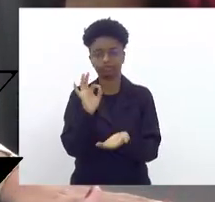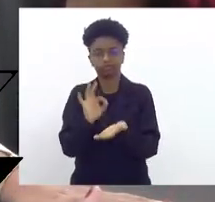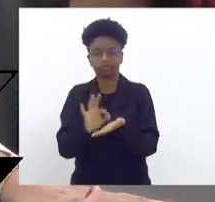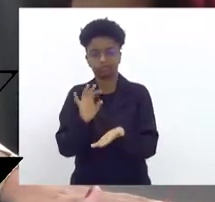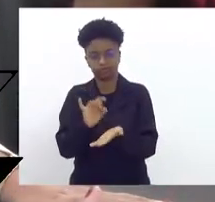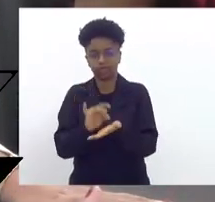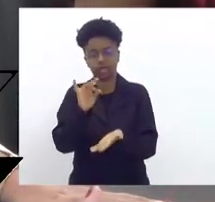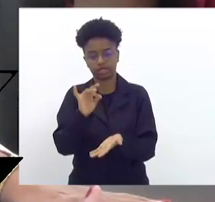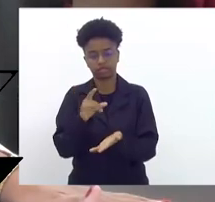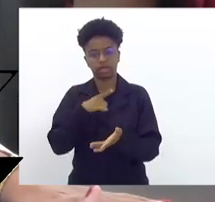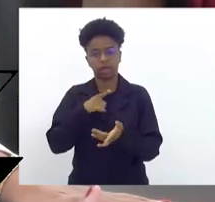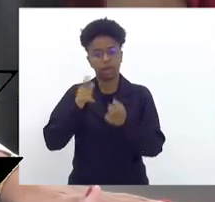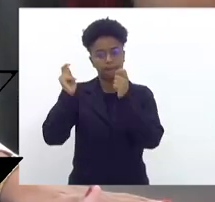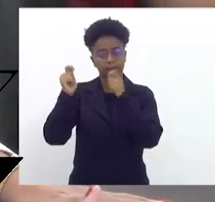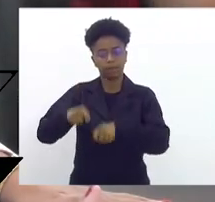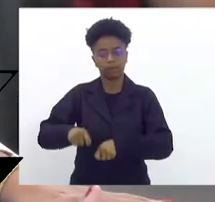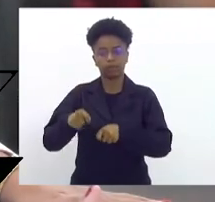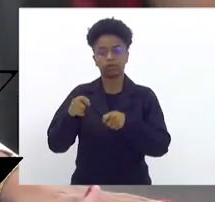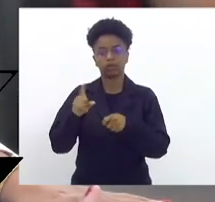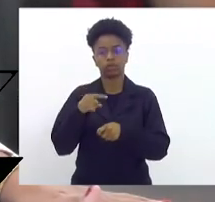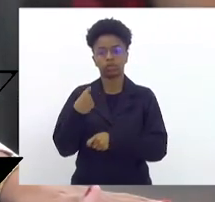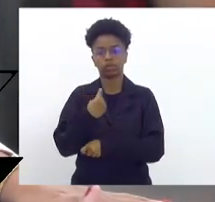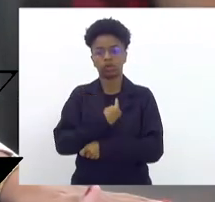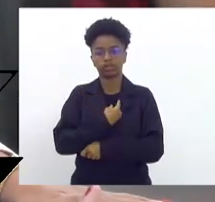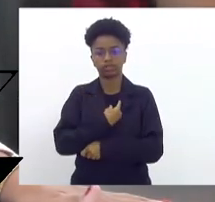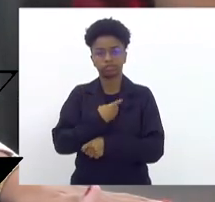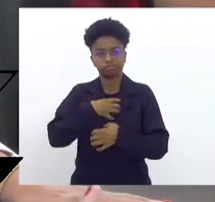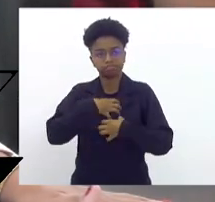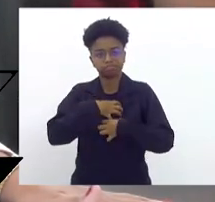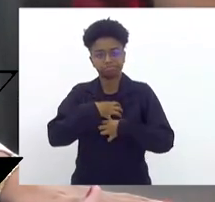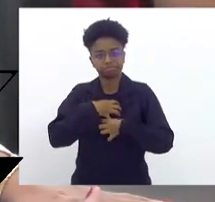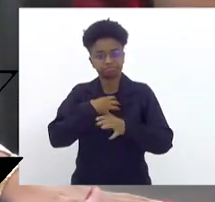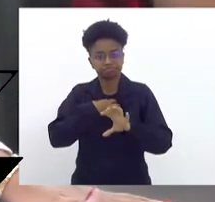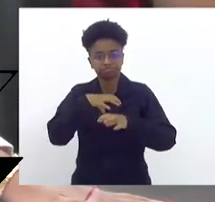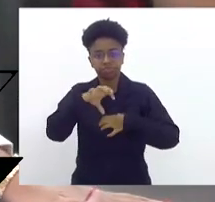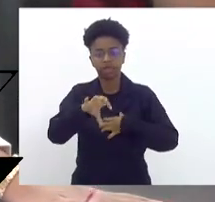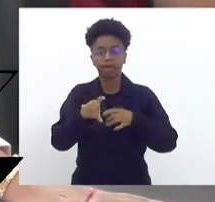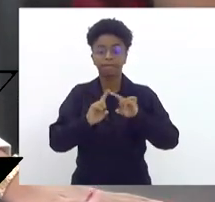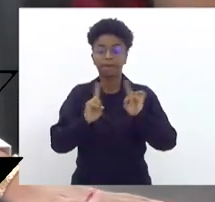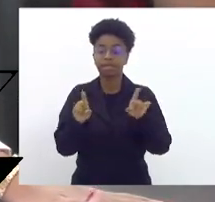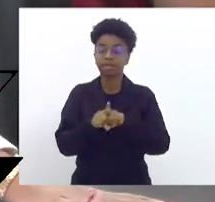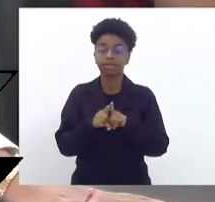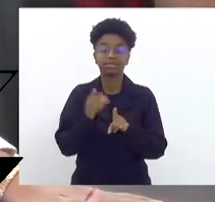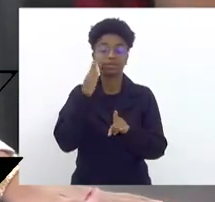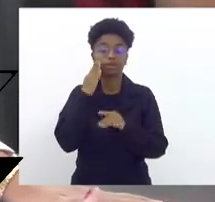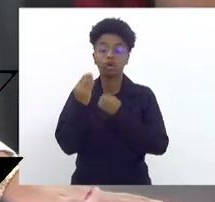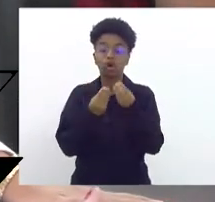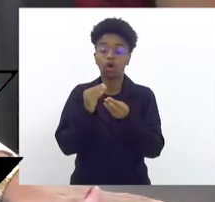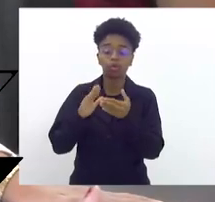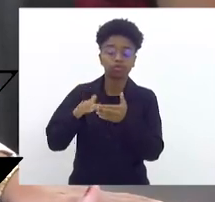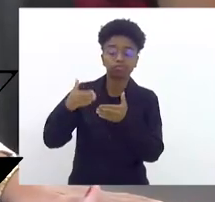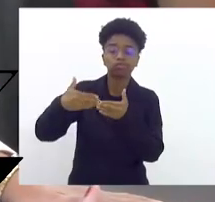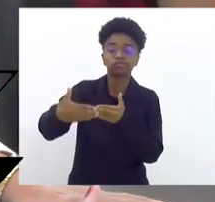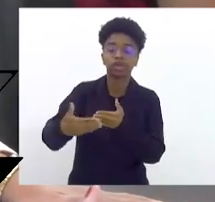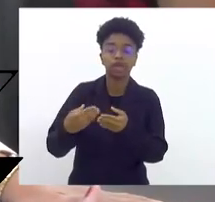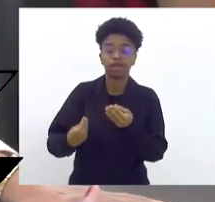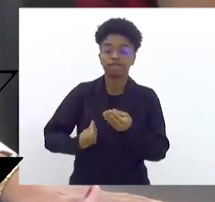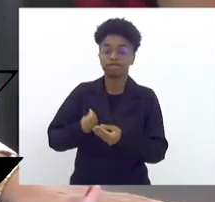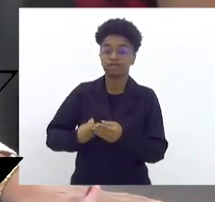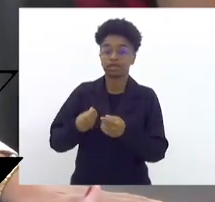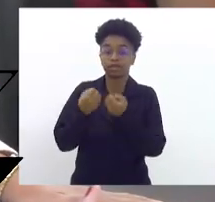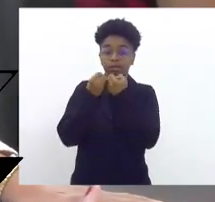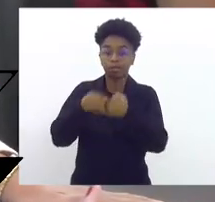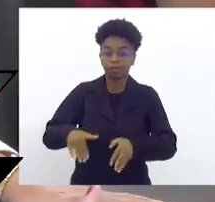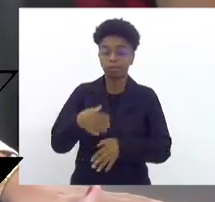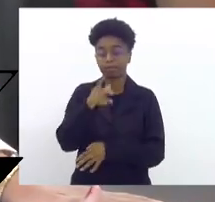a possibilidade da gente não só sensibilizar mas vê as consequências para a vida de uma pessoa que